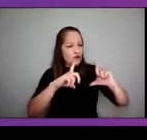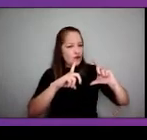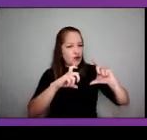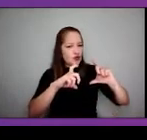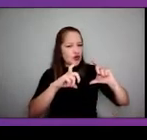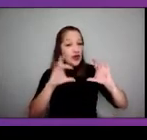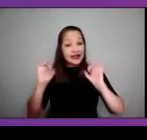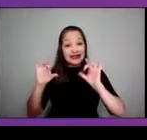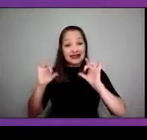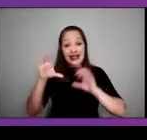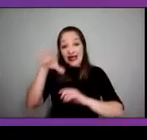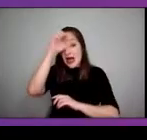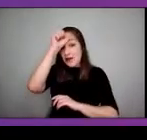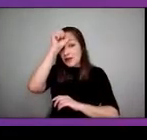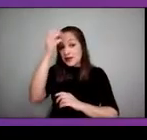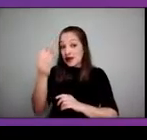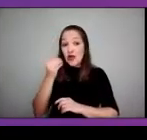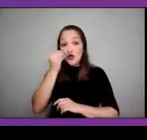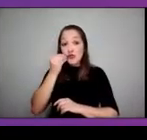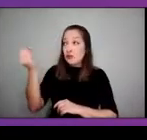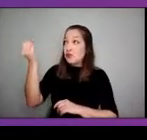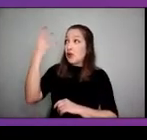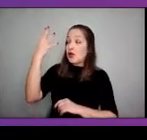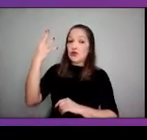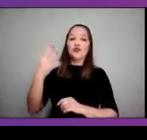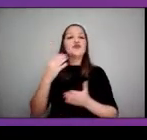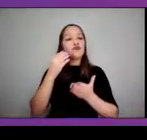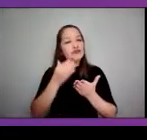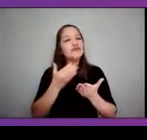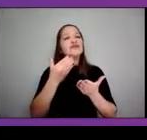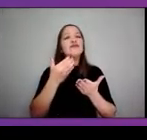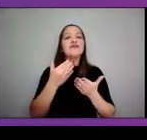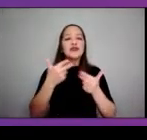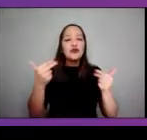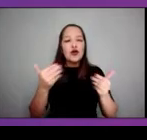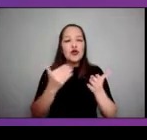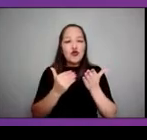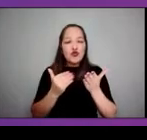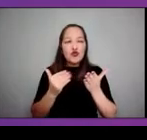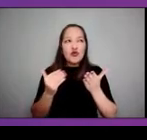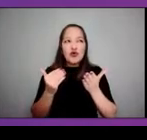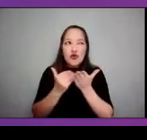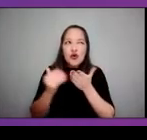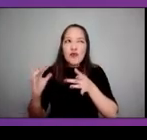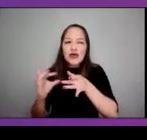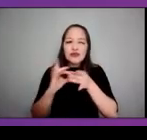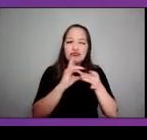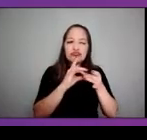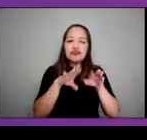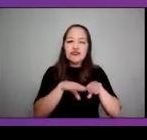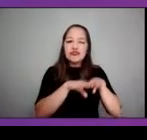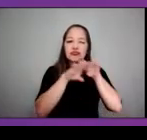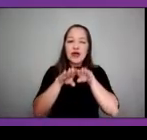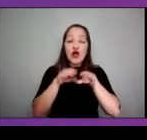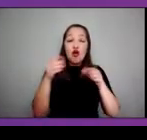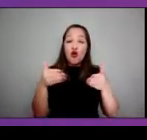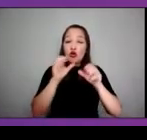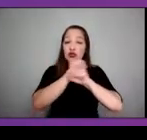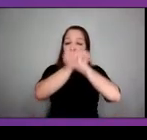viesse do chamo da experiência com a luz as coisas começam as casais em sincronizado hoje eu não tenho muito claro né porque